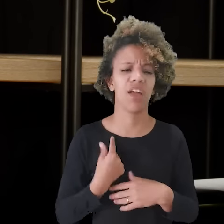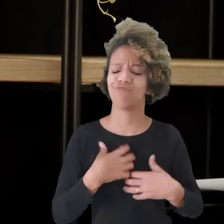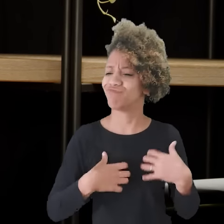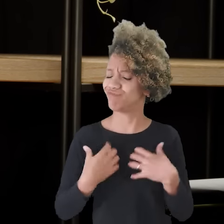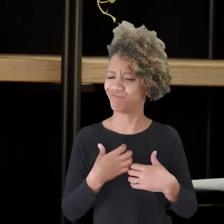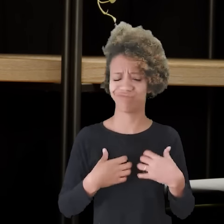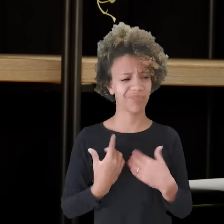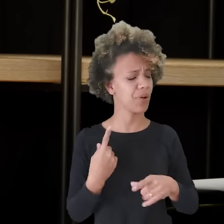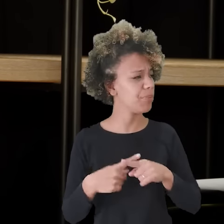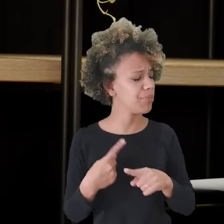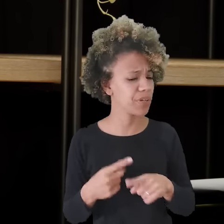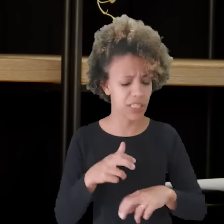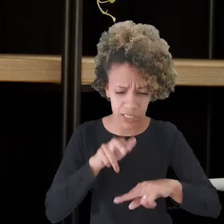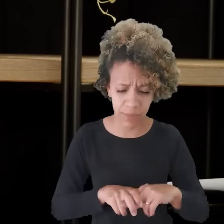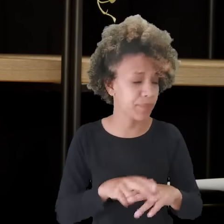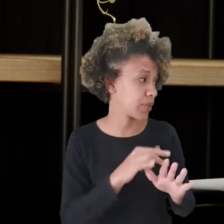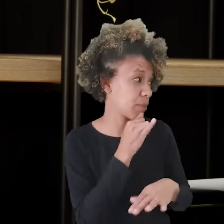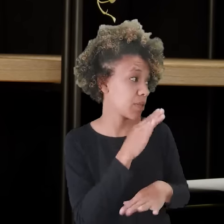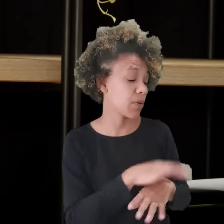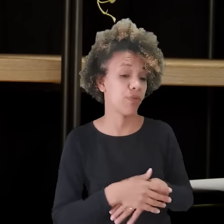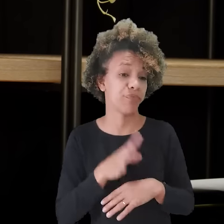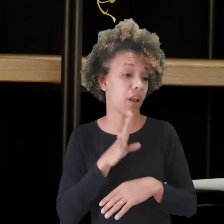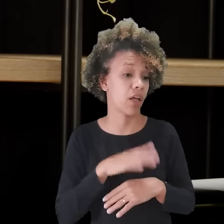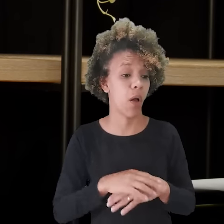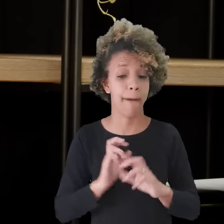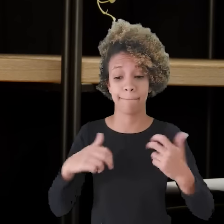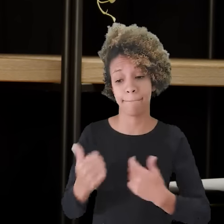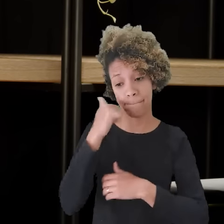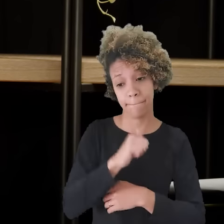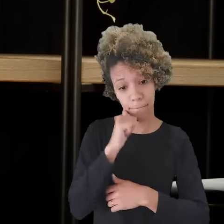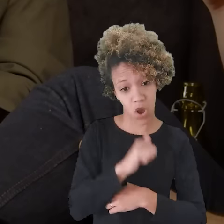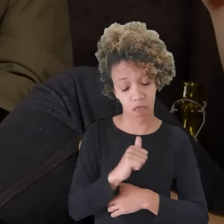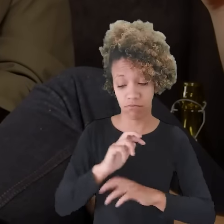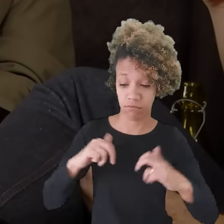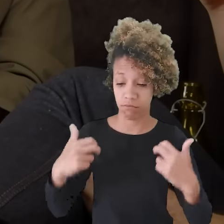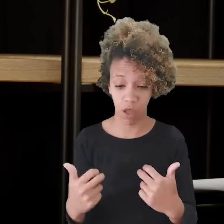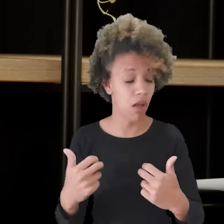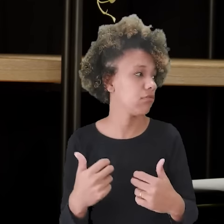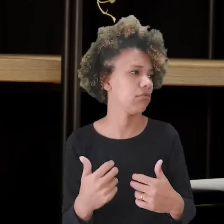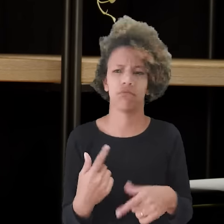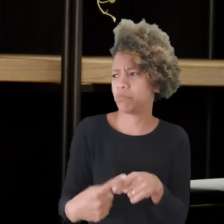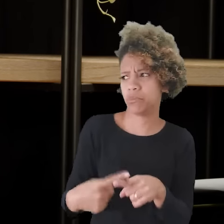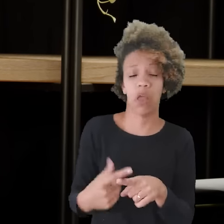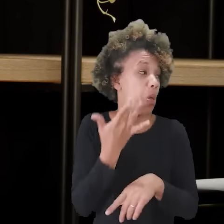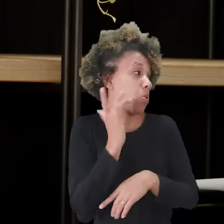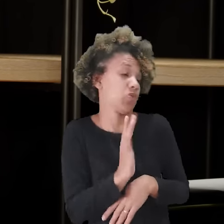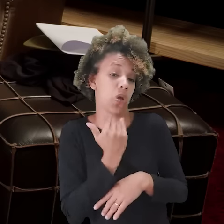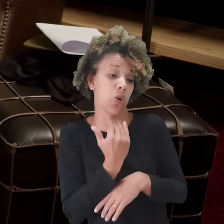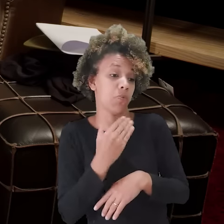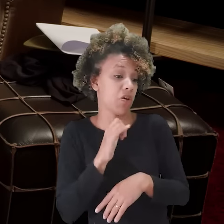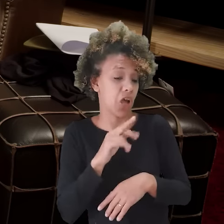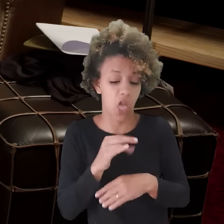eu fico mal com caranguejo porque você vai comer por exemplo eu não acho legal você levar uma mulher para comer caranguejo porque eu não sei como é